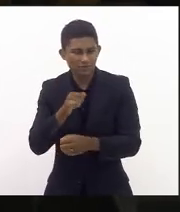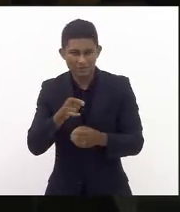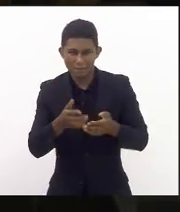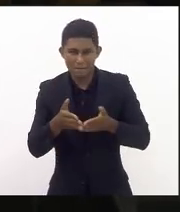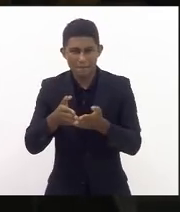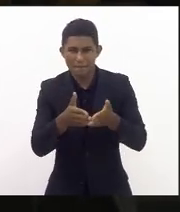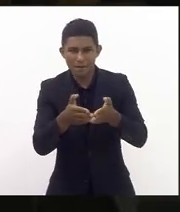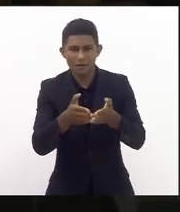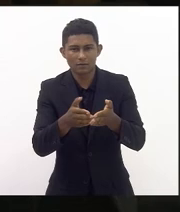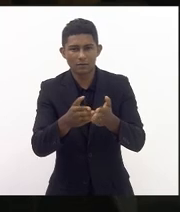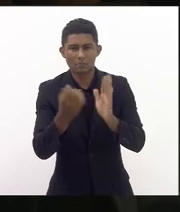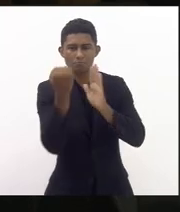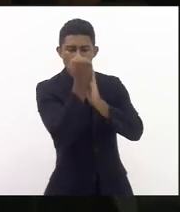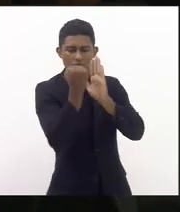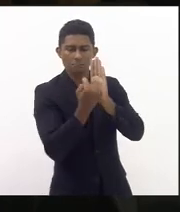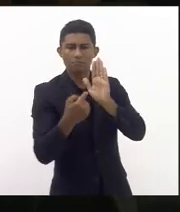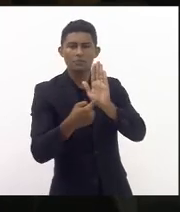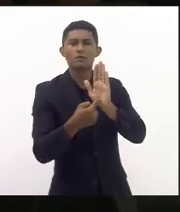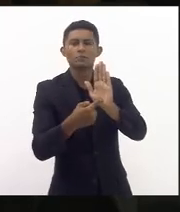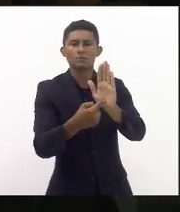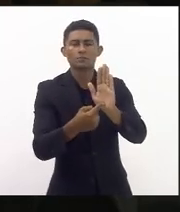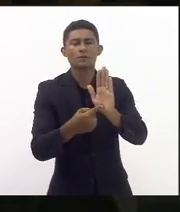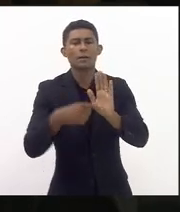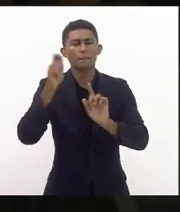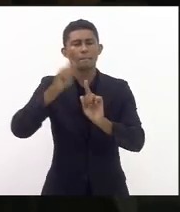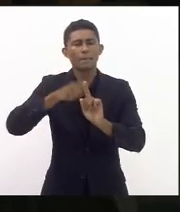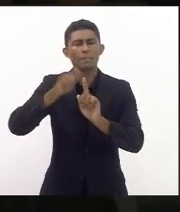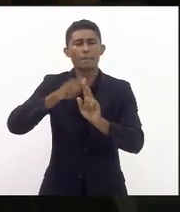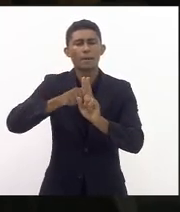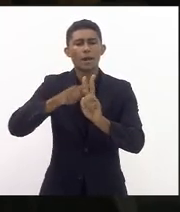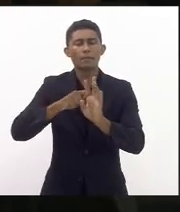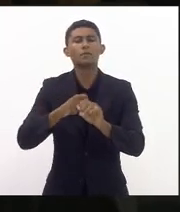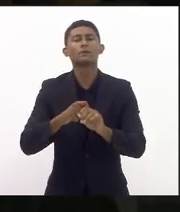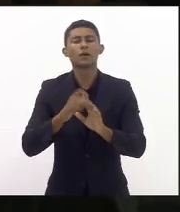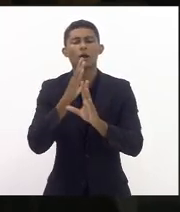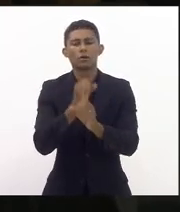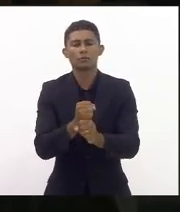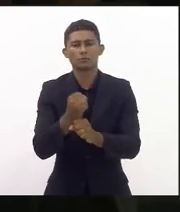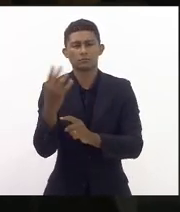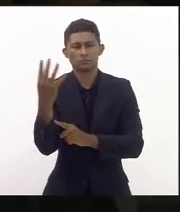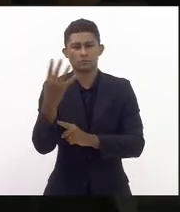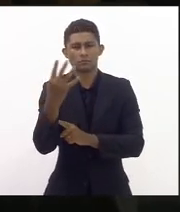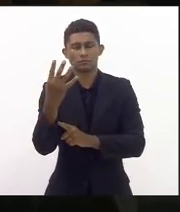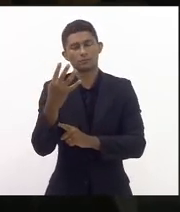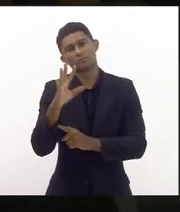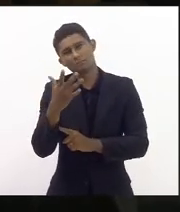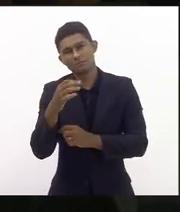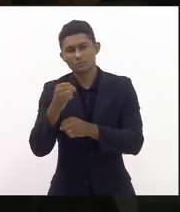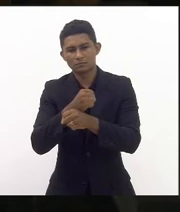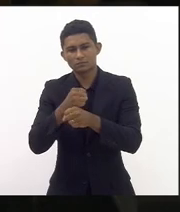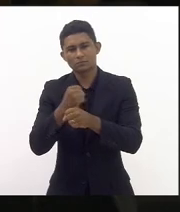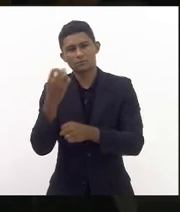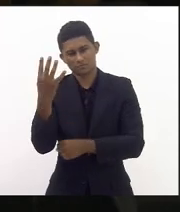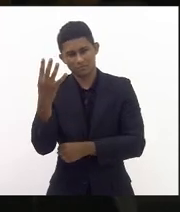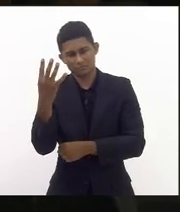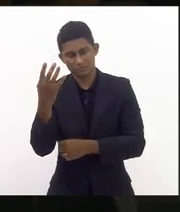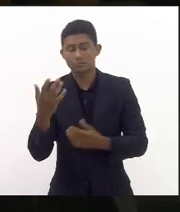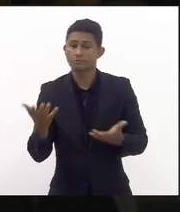44 meses, isto é, quase 4 anos. Então, eu